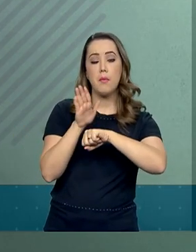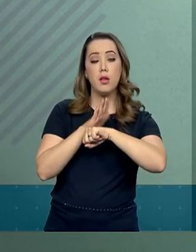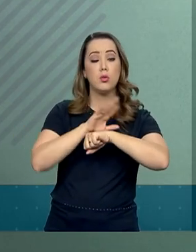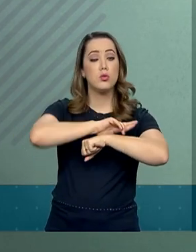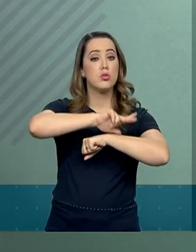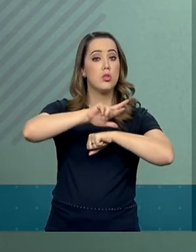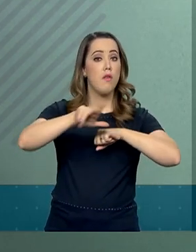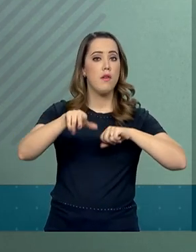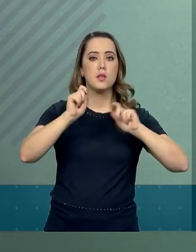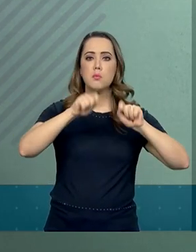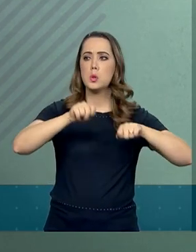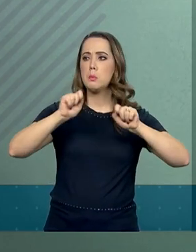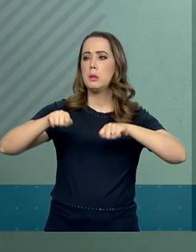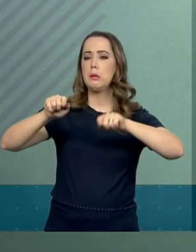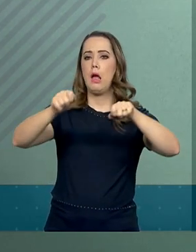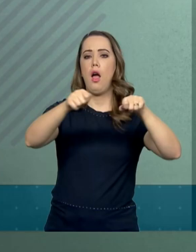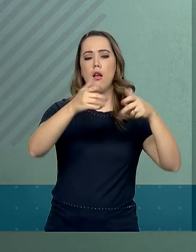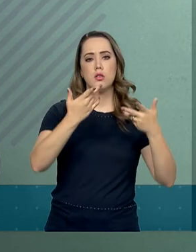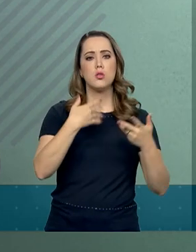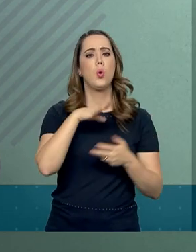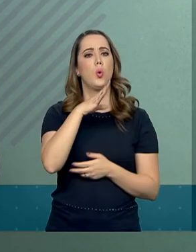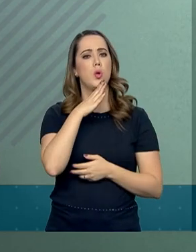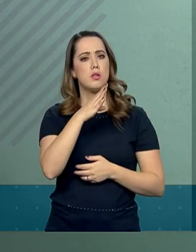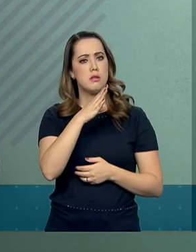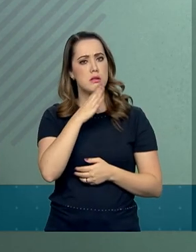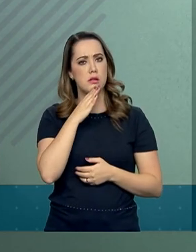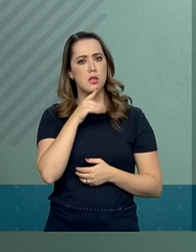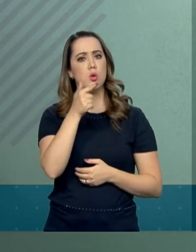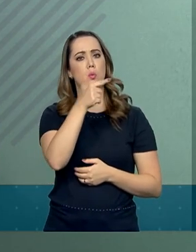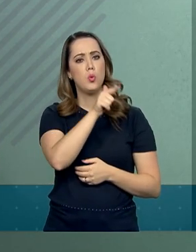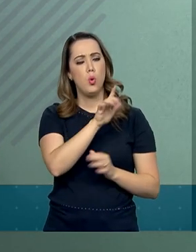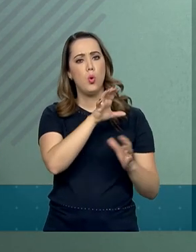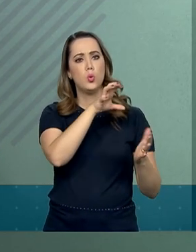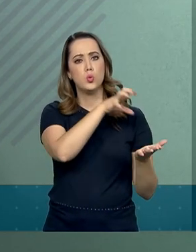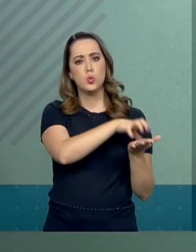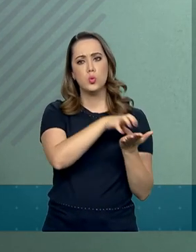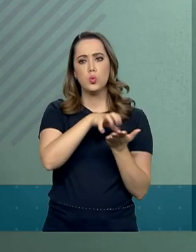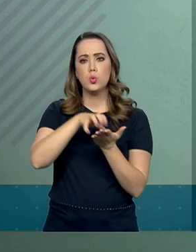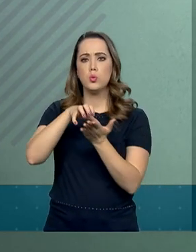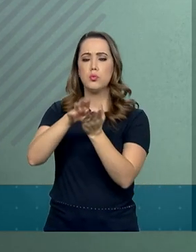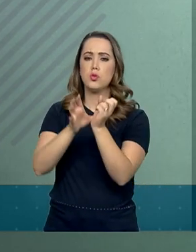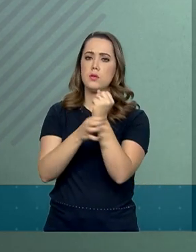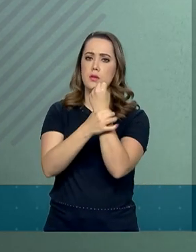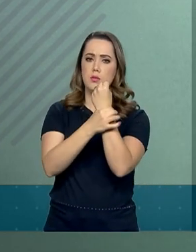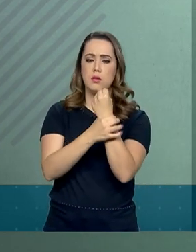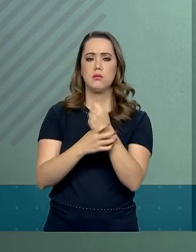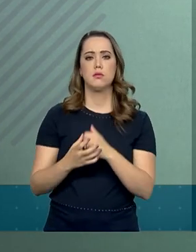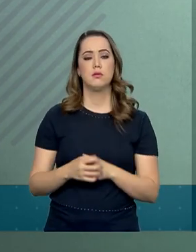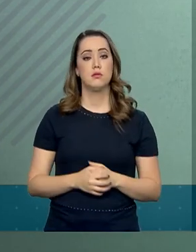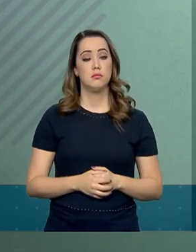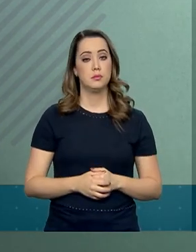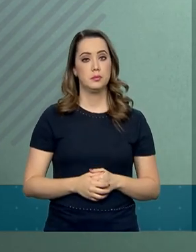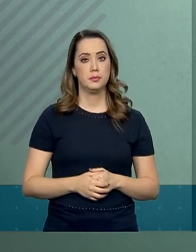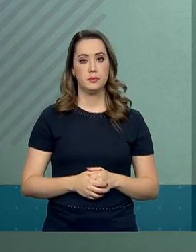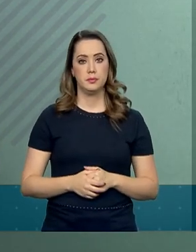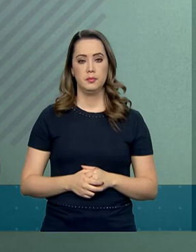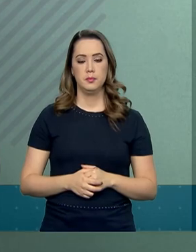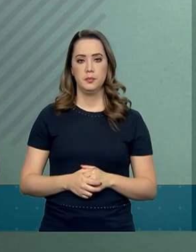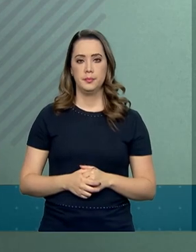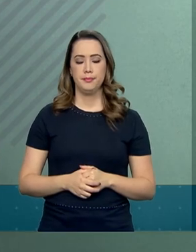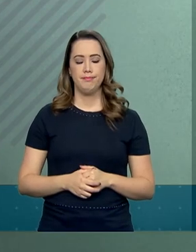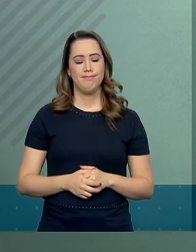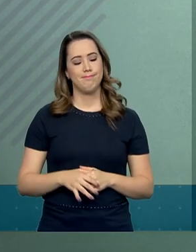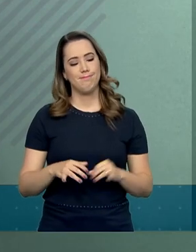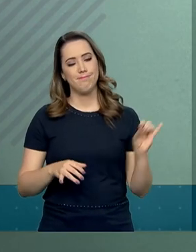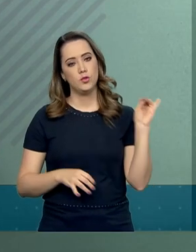mais diversas condições e já reconhecido inclusive por outros órgãos de segurança o porta